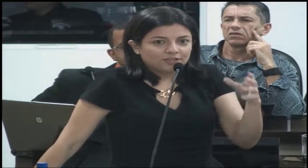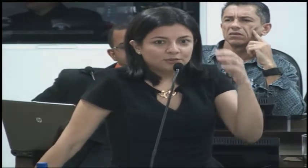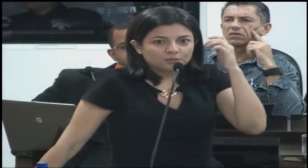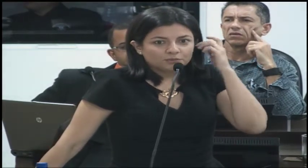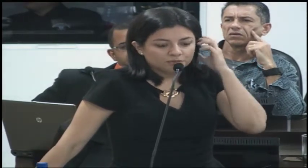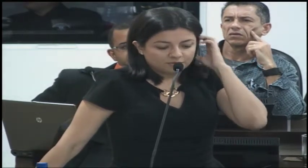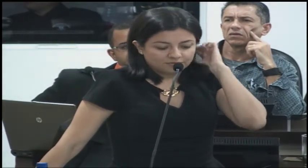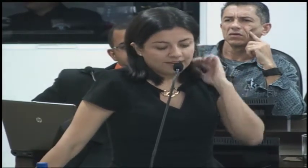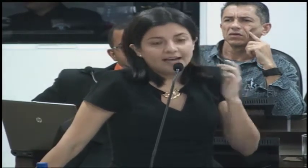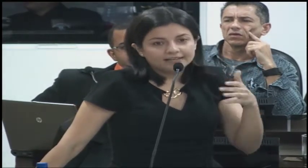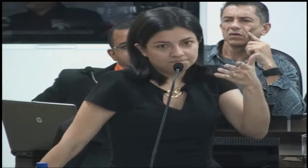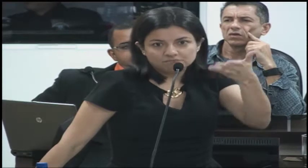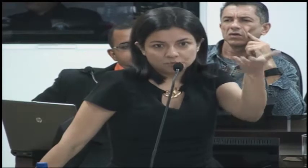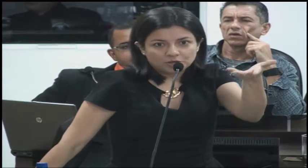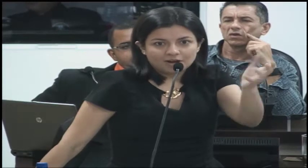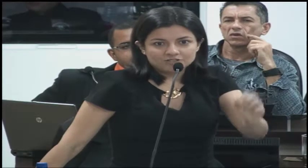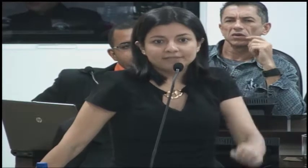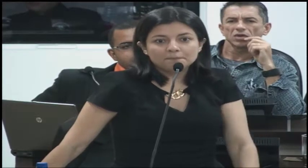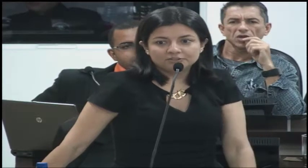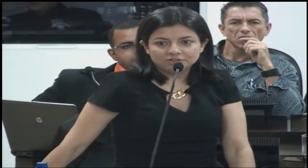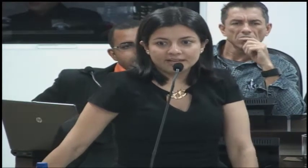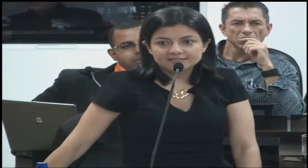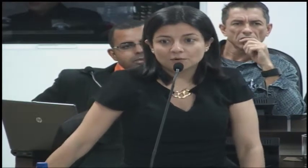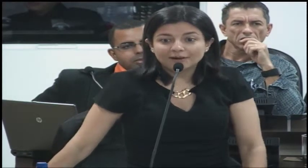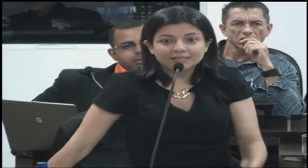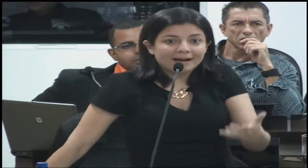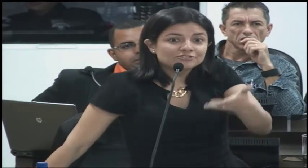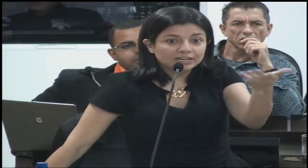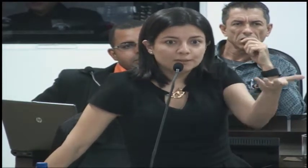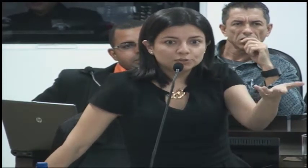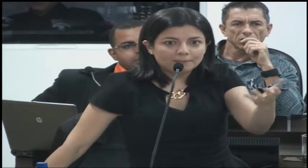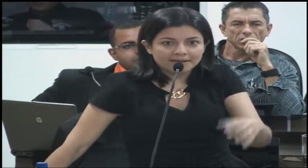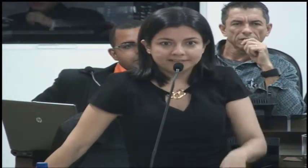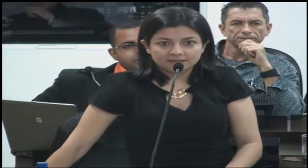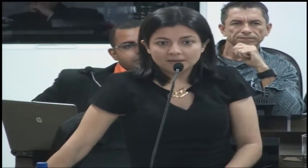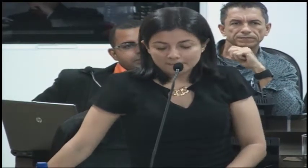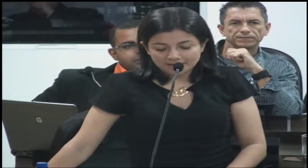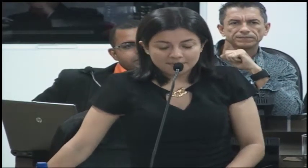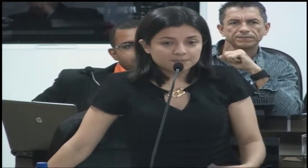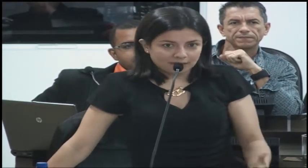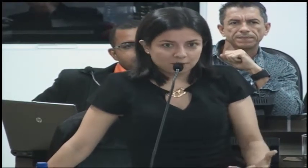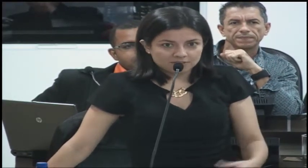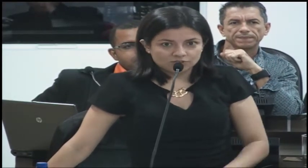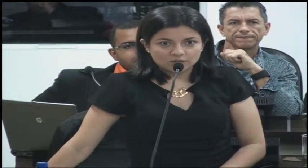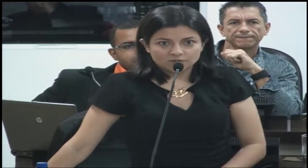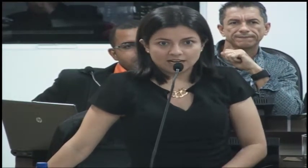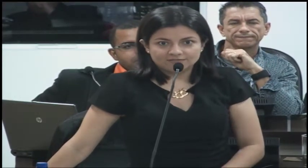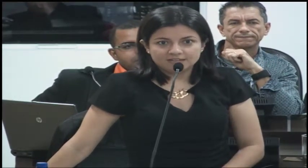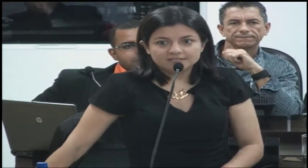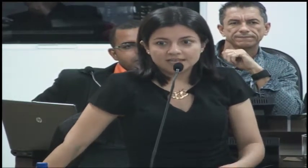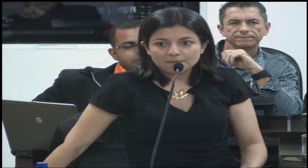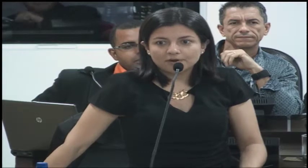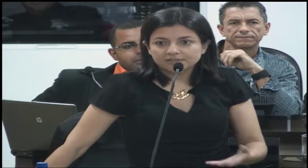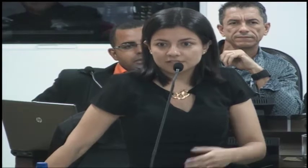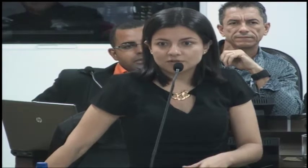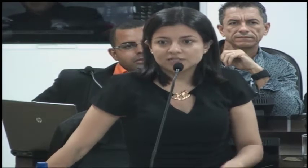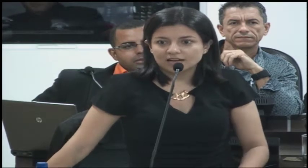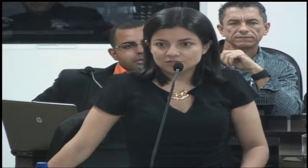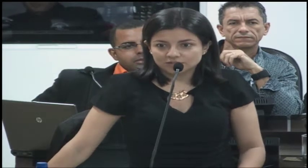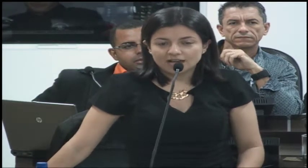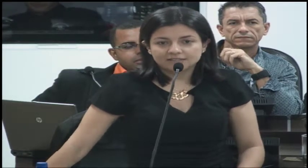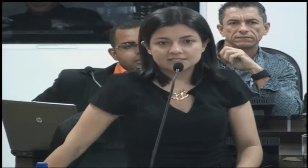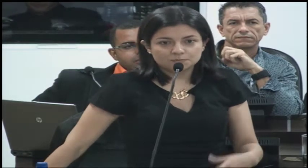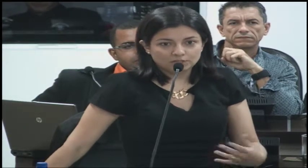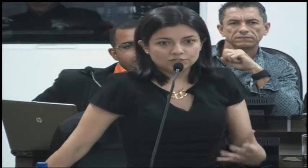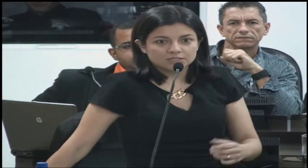prefiro falar em porque eu acho que tem pertinência com matemática é muito aberta parabéns pela comissão de assuntos relevantes que aborda questões relacionadas